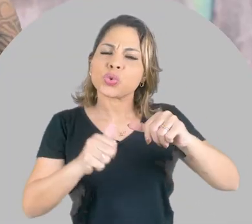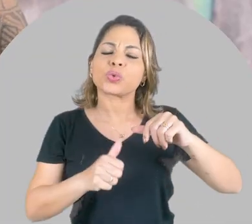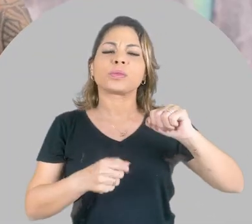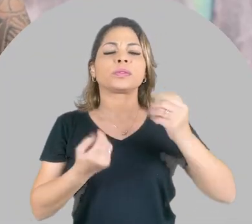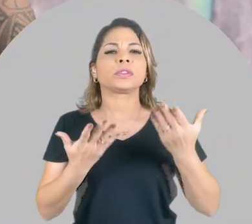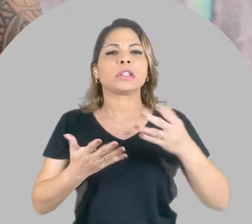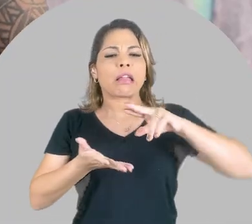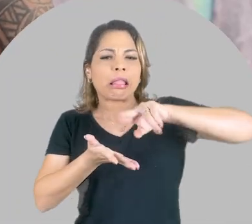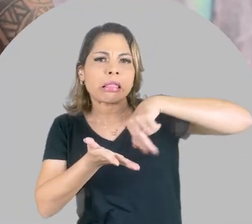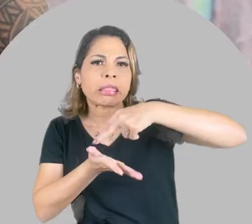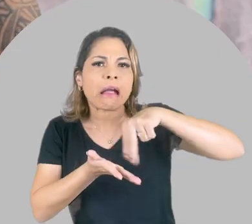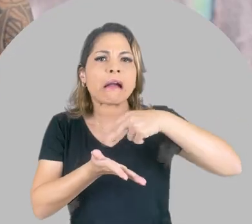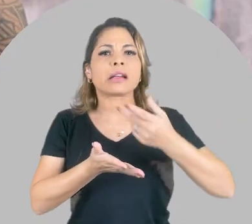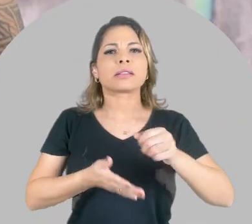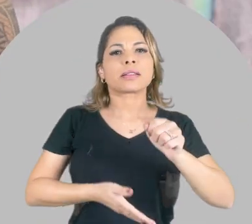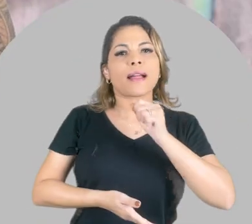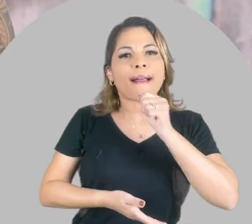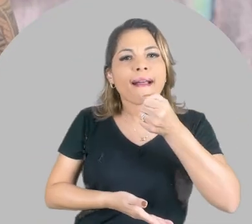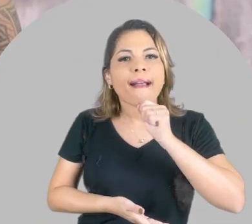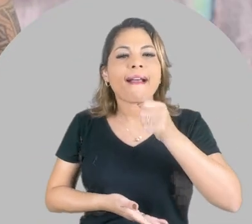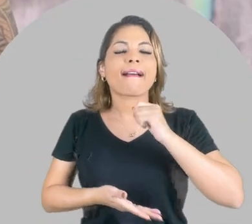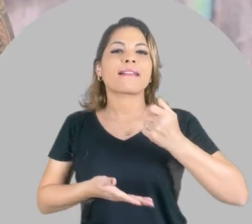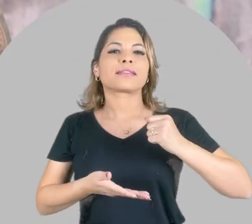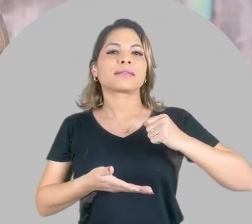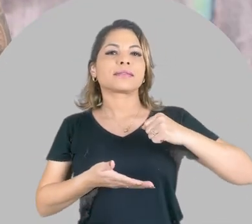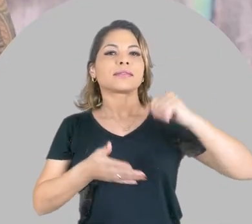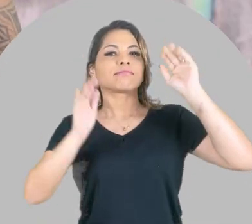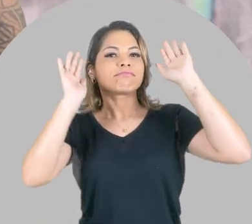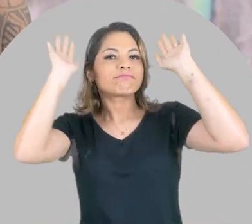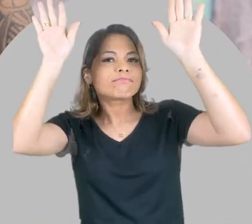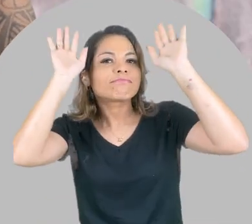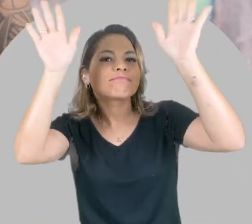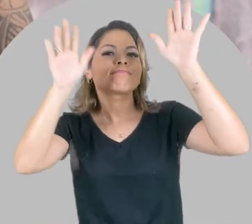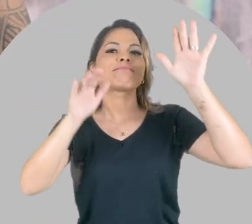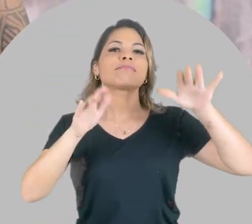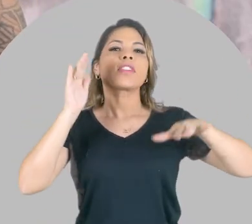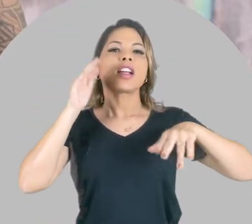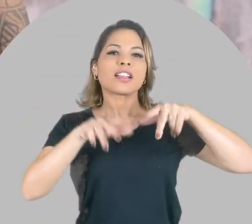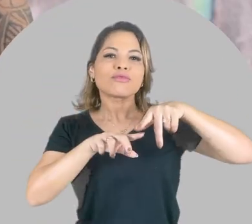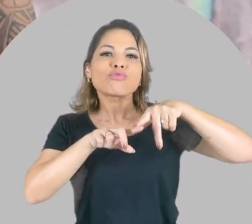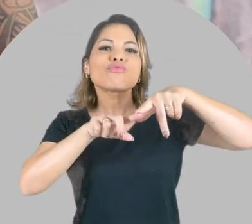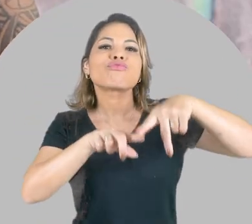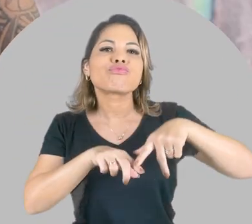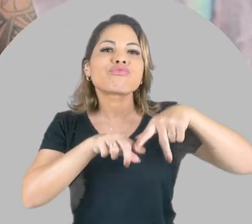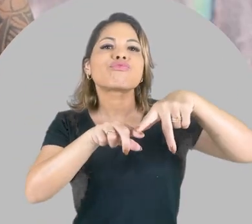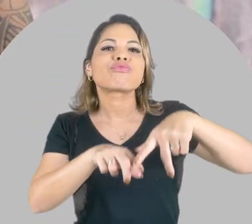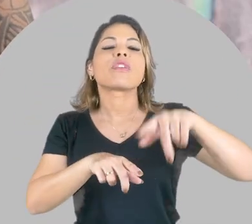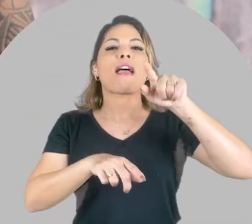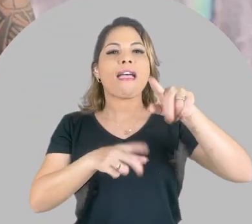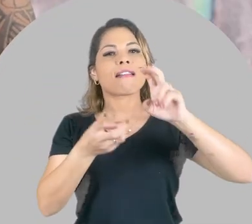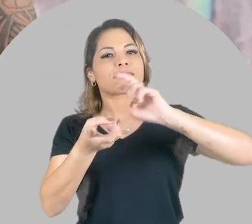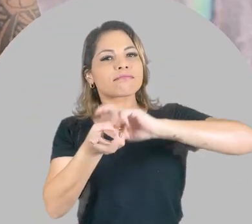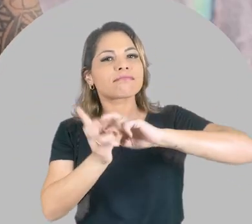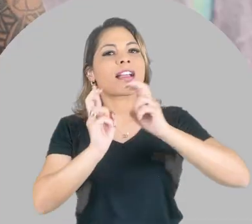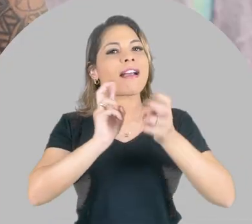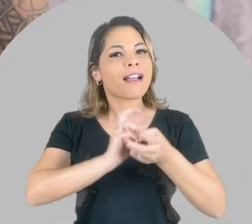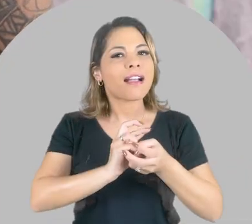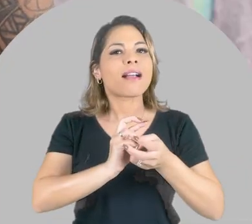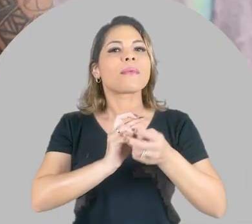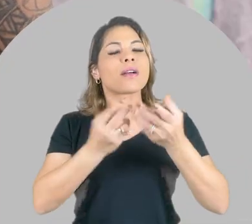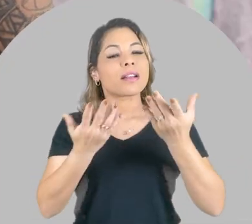um poliglota. Ele é o cara que ele dança, que ele canta, que ele joga basquete, que ele surfa, que ele